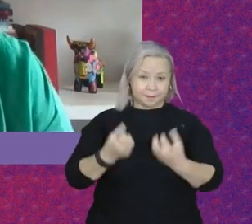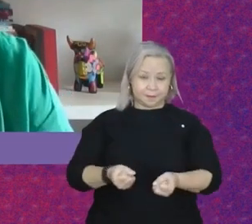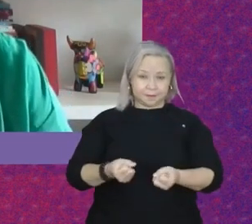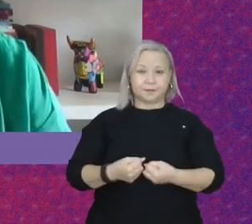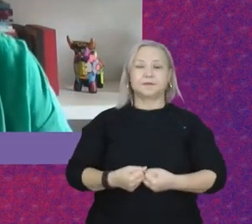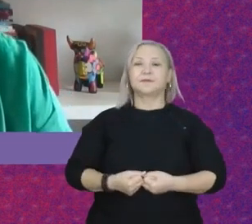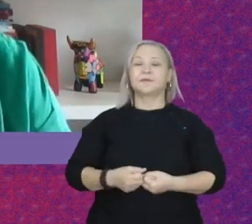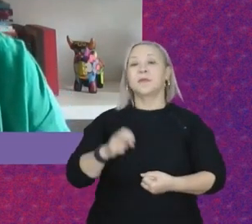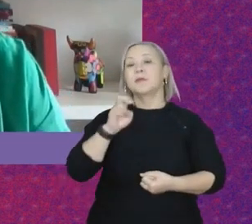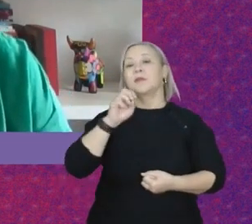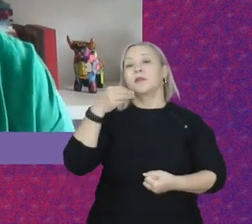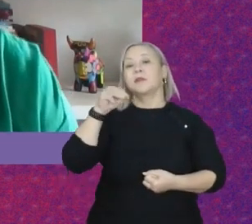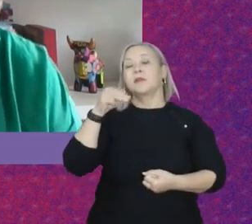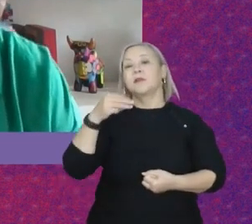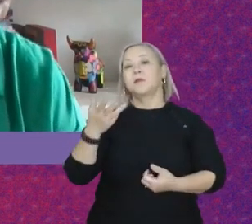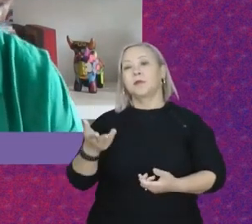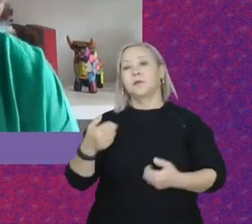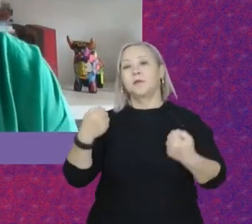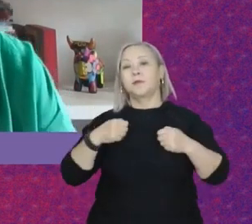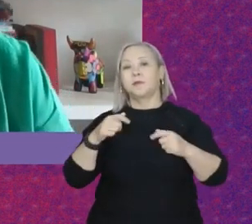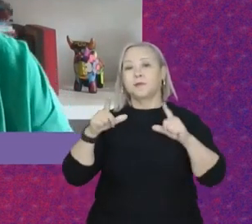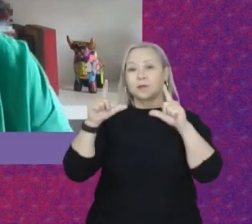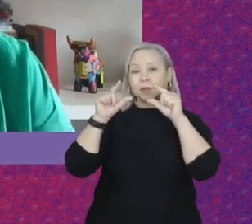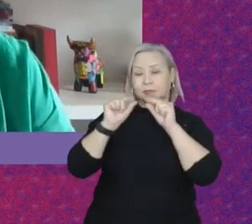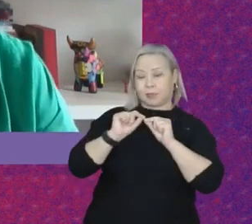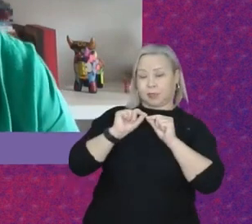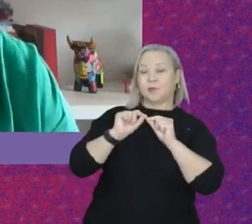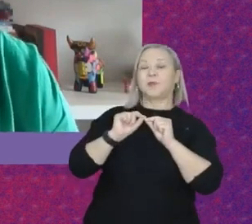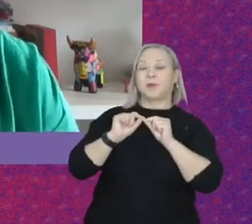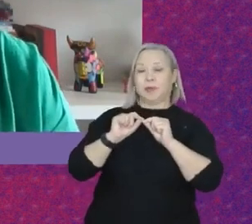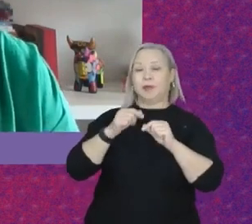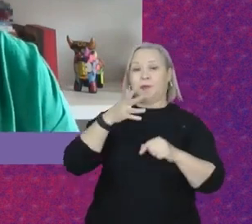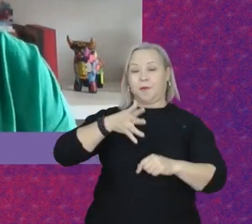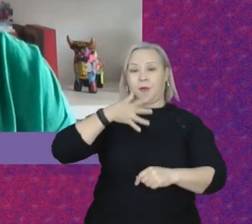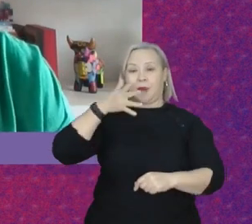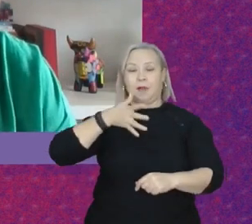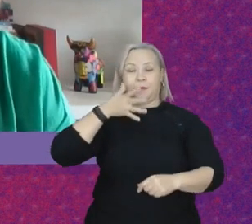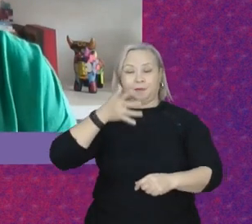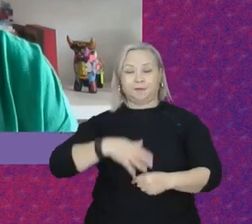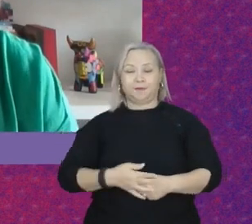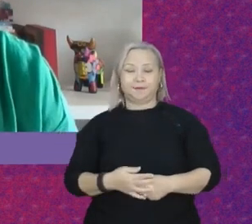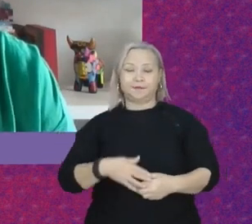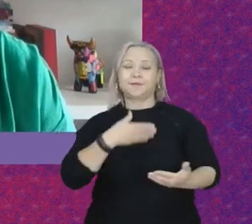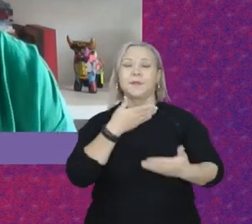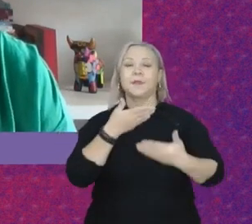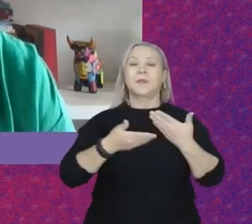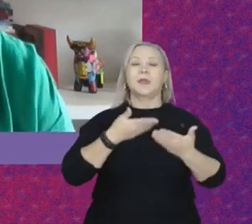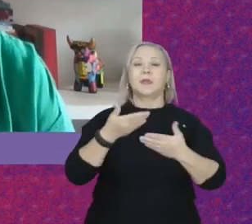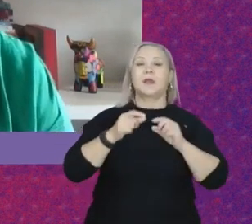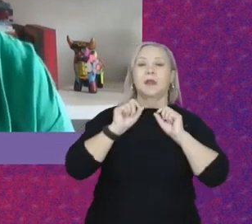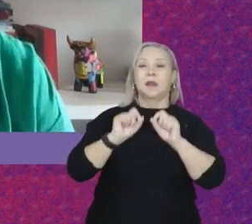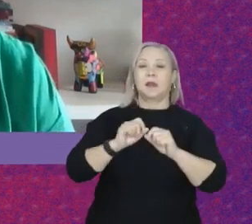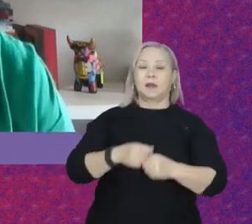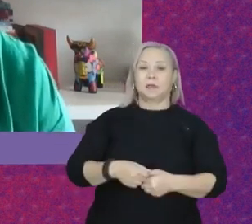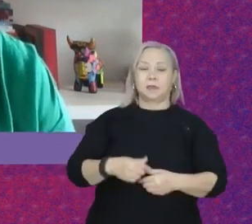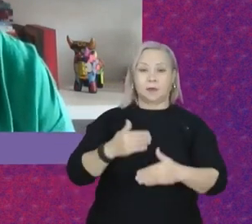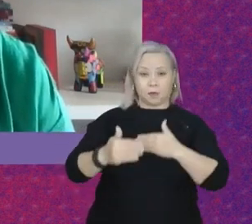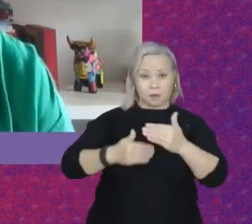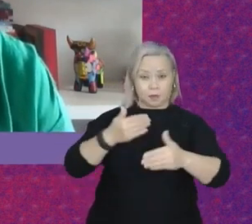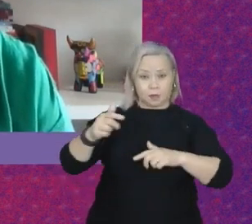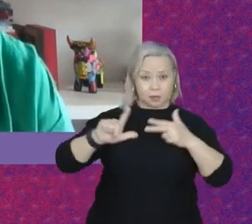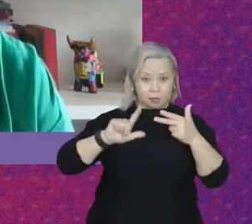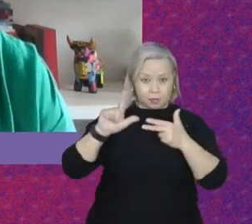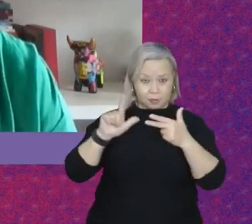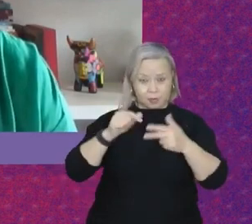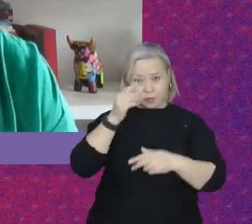temos 5 minutos, vamos ter que ser sintéticas aqui, né? Em relação aos avanços legislativos,